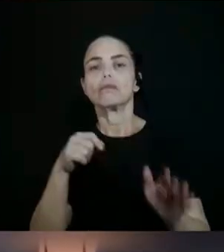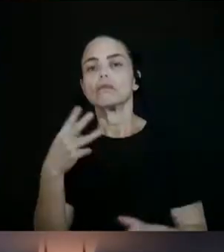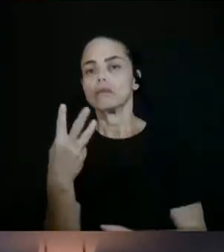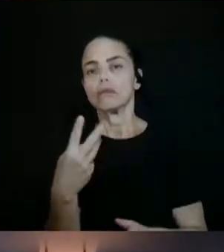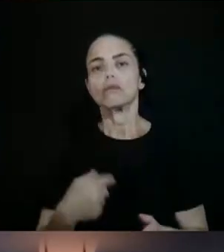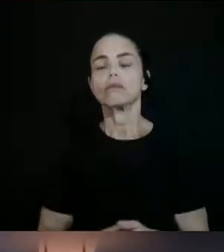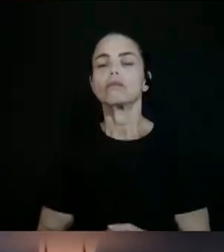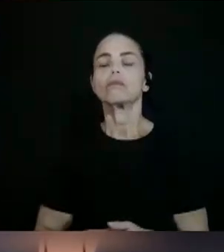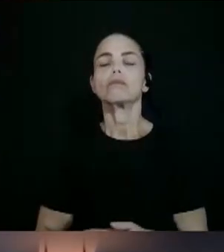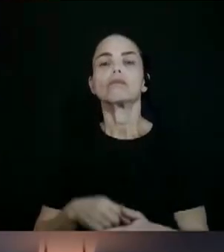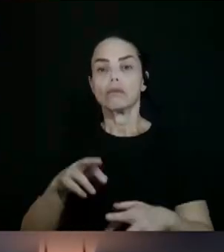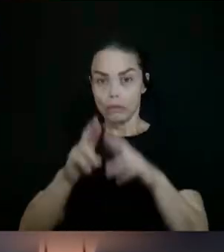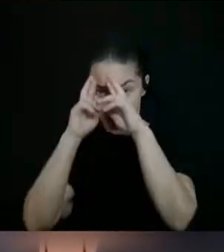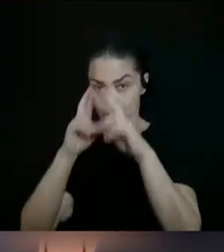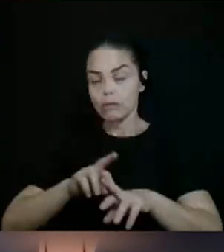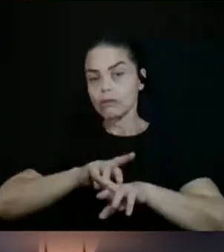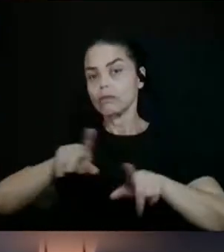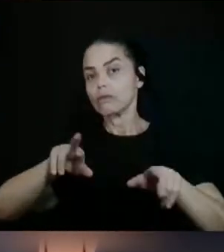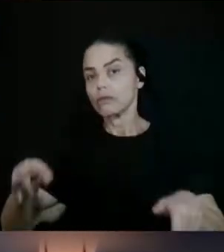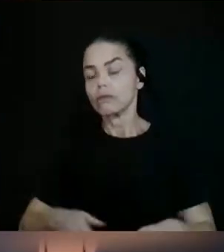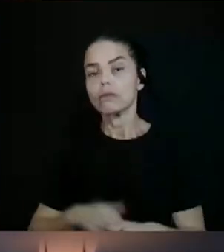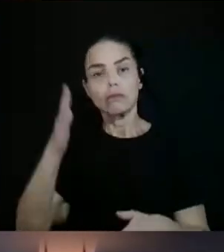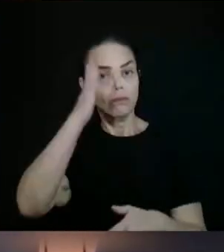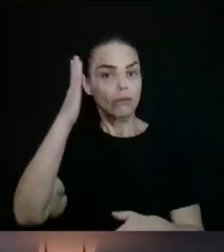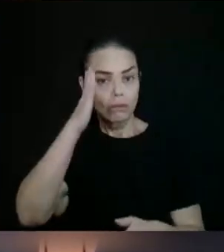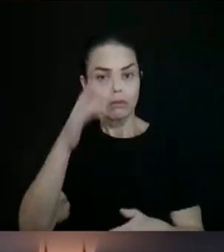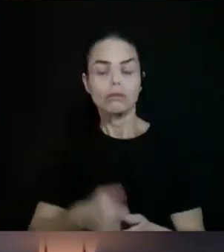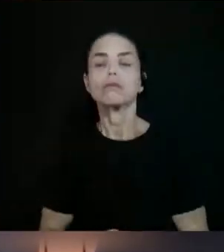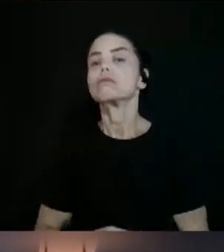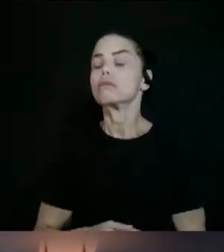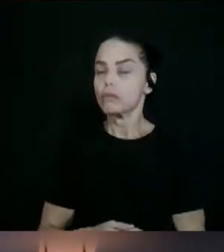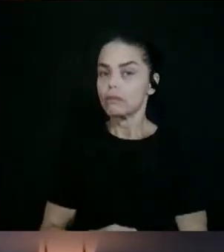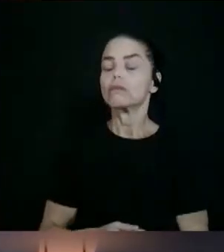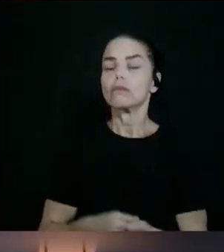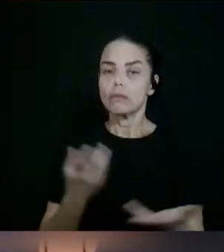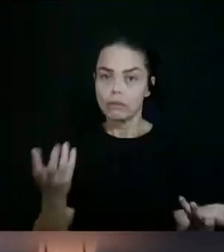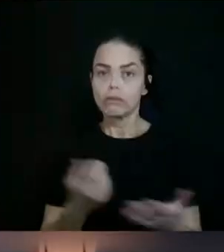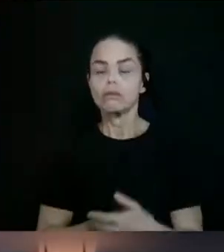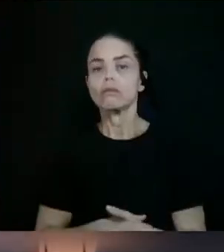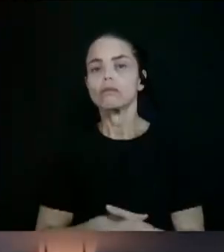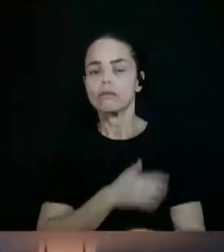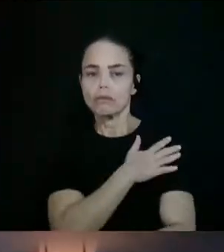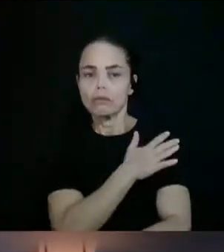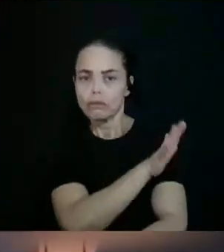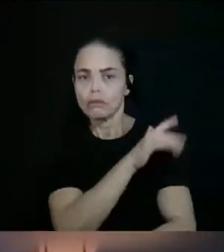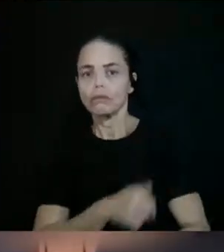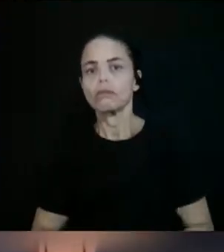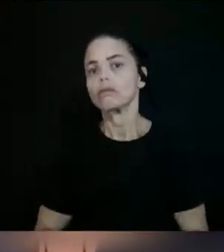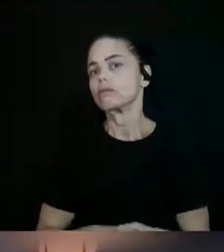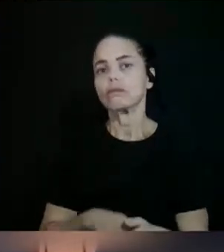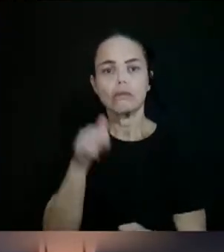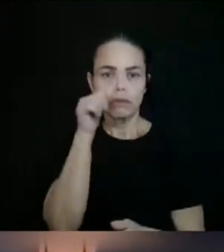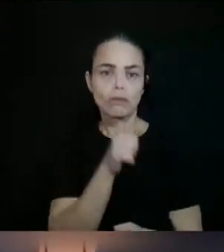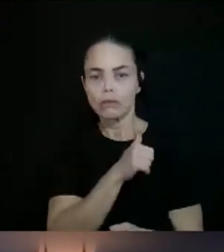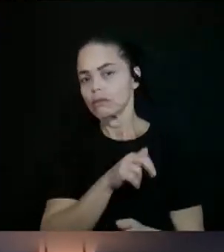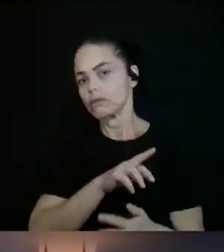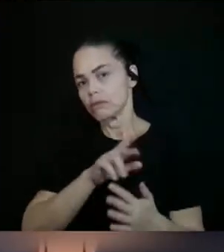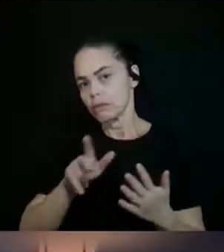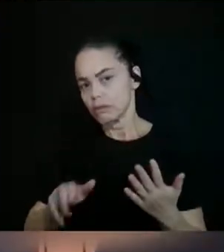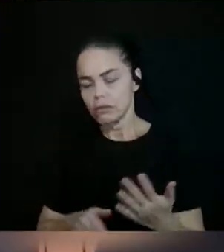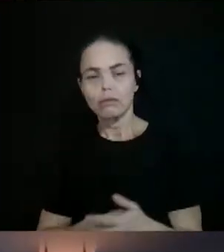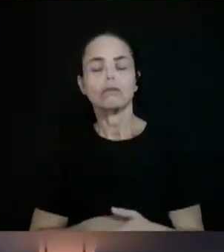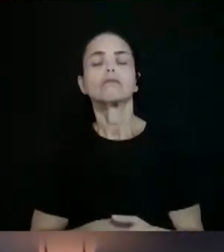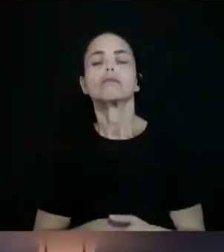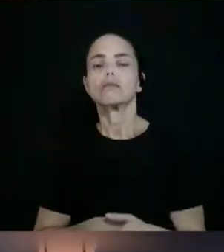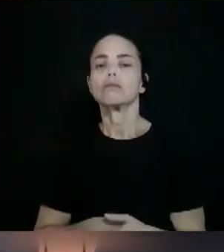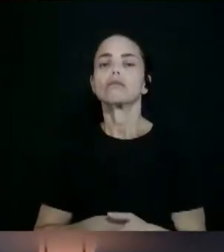diversidade. E eu entendo que isso geraria mecanismos de discriminação, considerando que as mulheres são diversas, têm